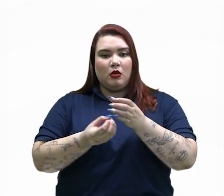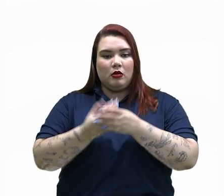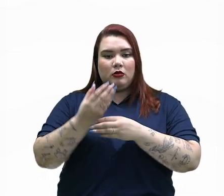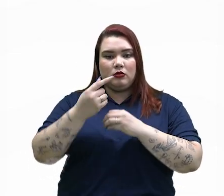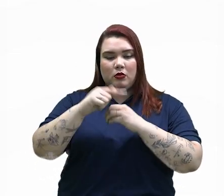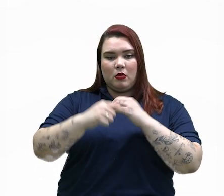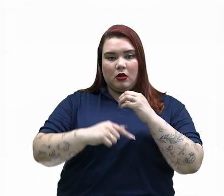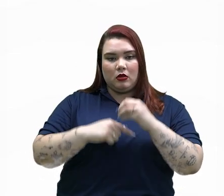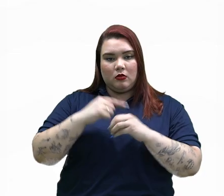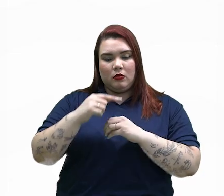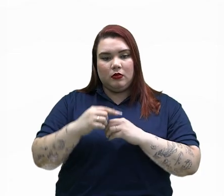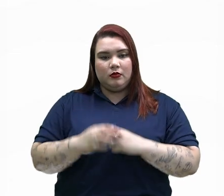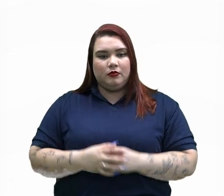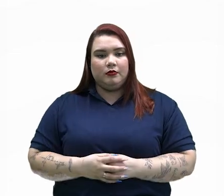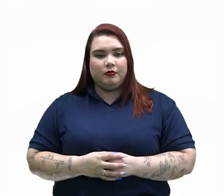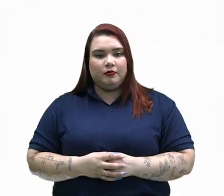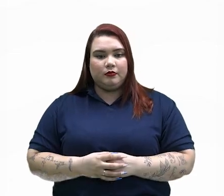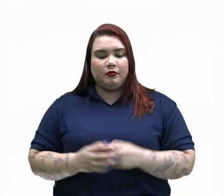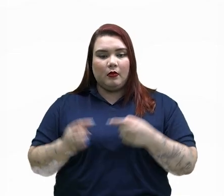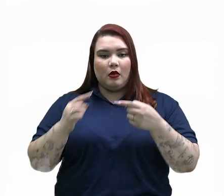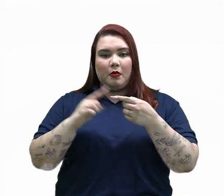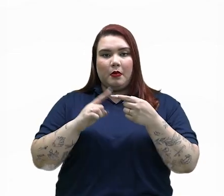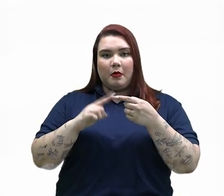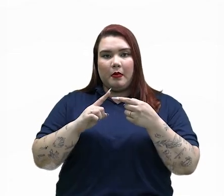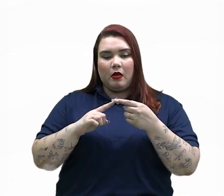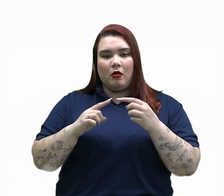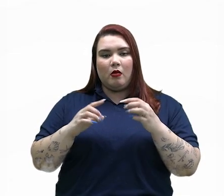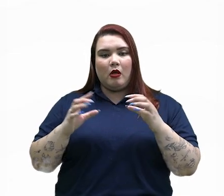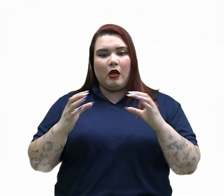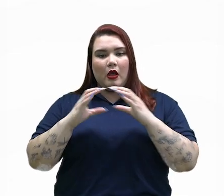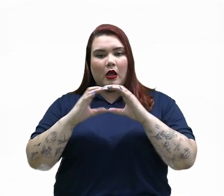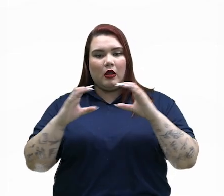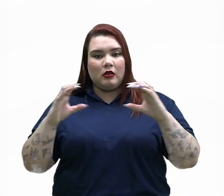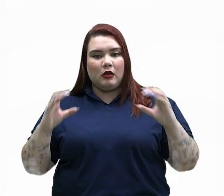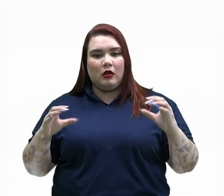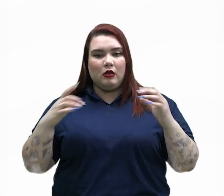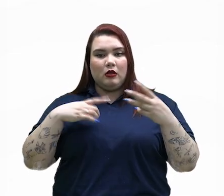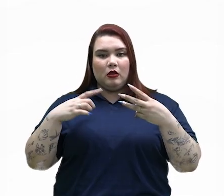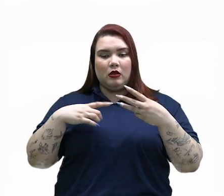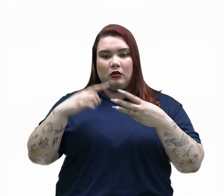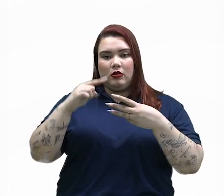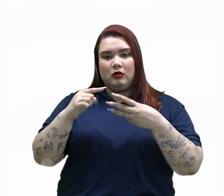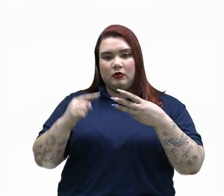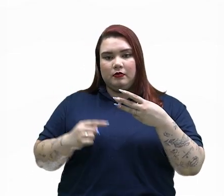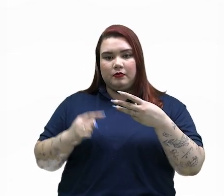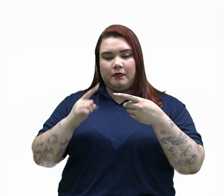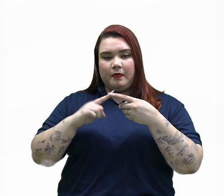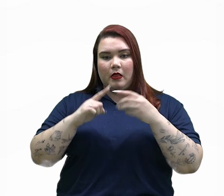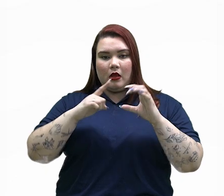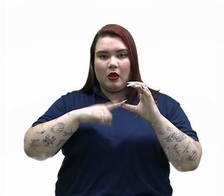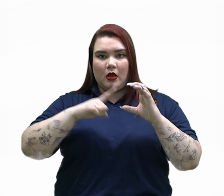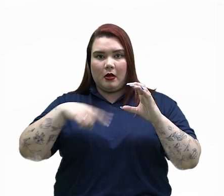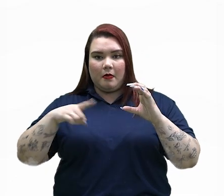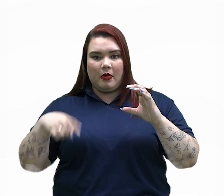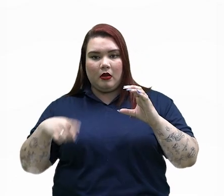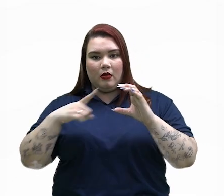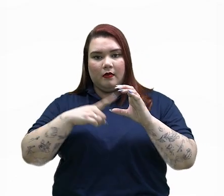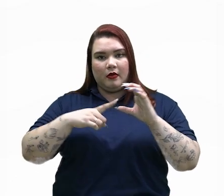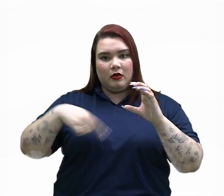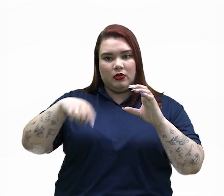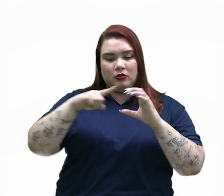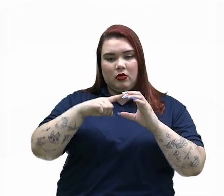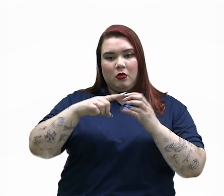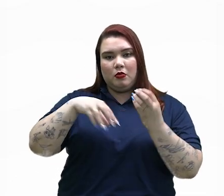átomos. Aí nós temos, com relação ao fechamento da cadeia, ela pode ser aberta, fechada